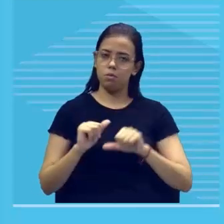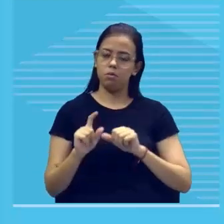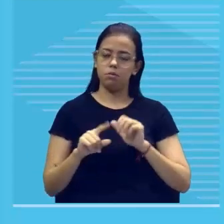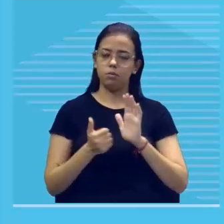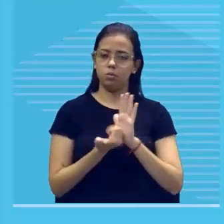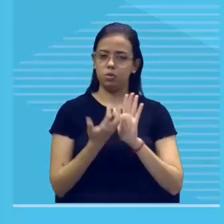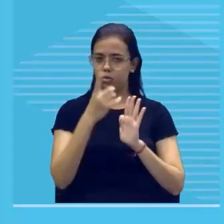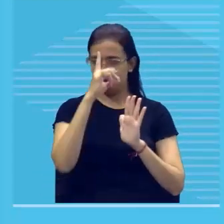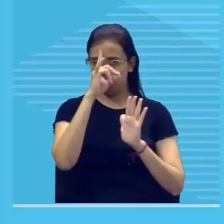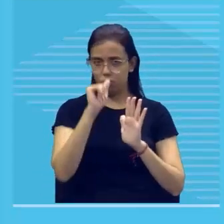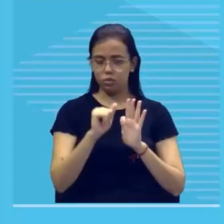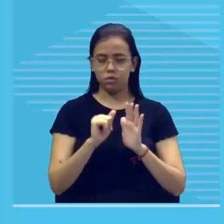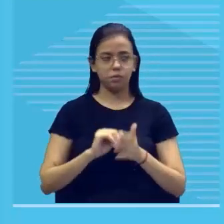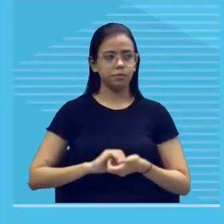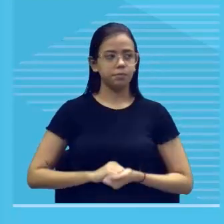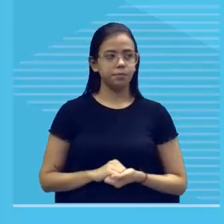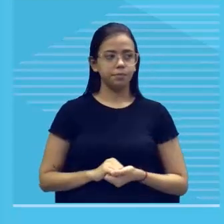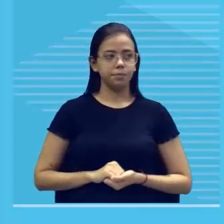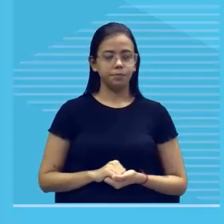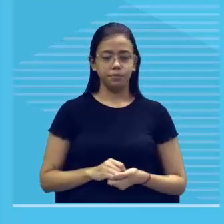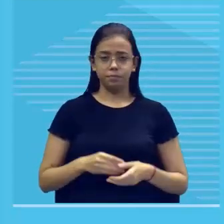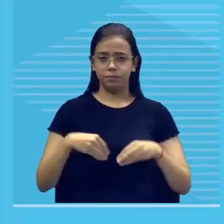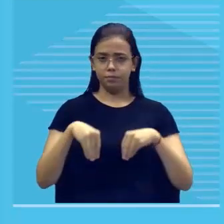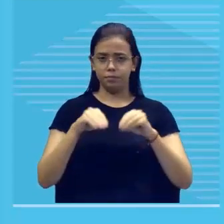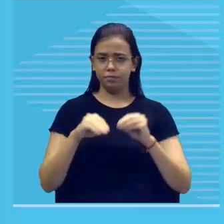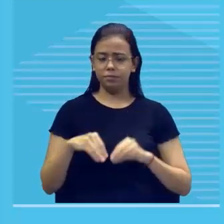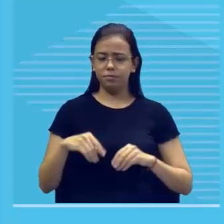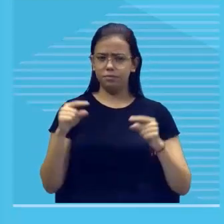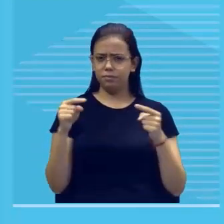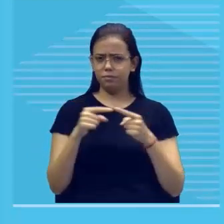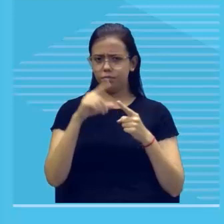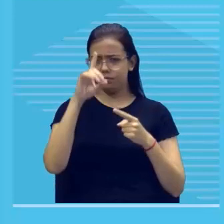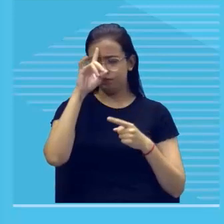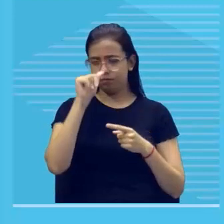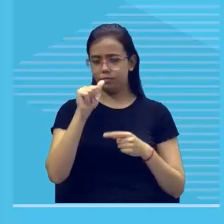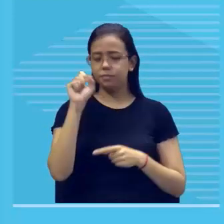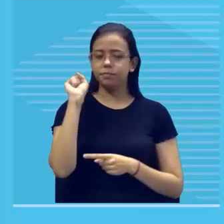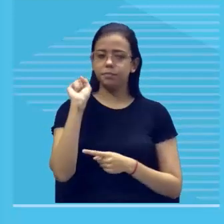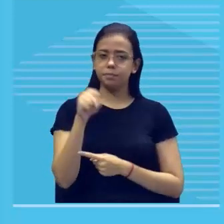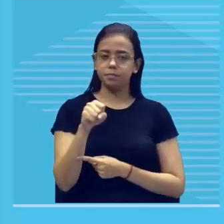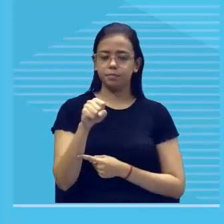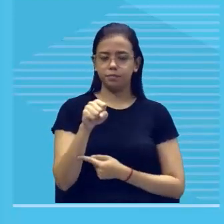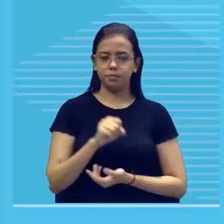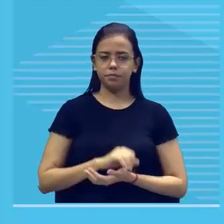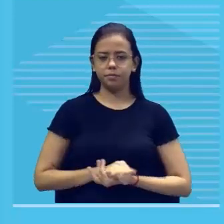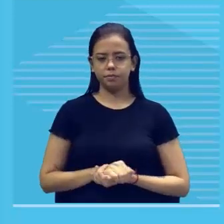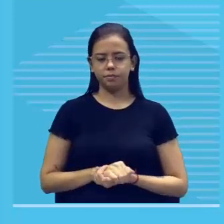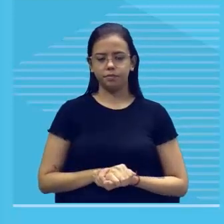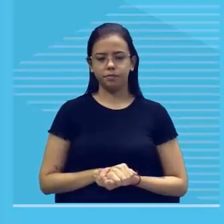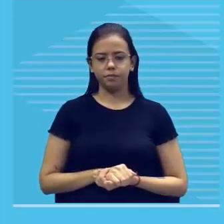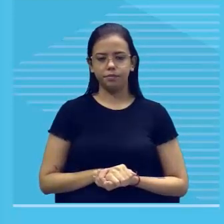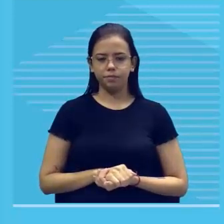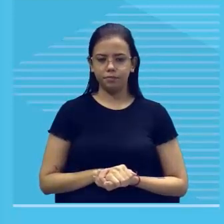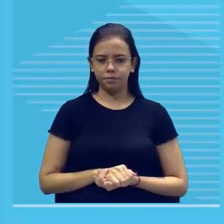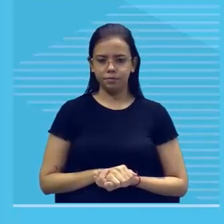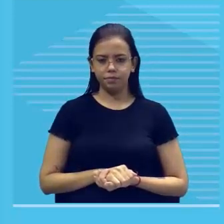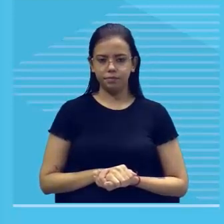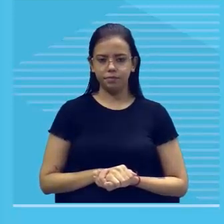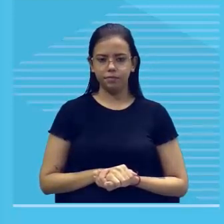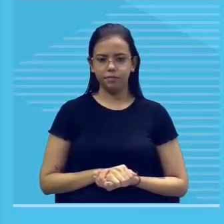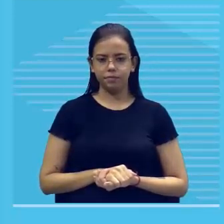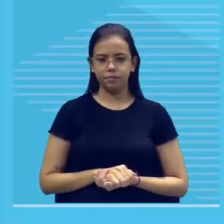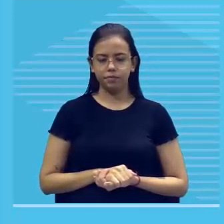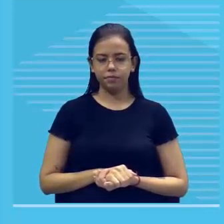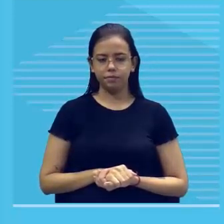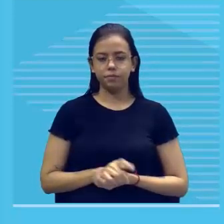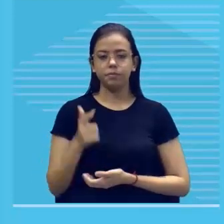tecidos é diretamente proporcional à dias sim eu mantenho né